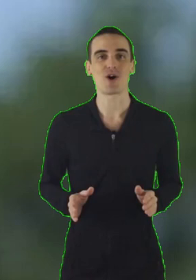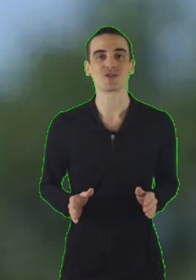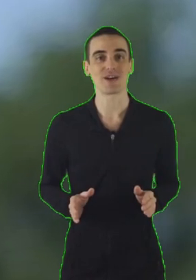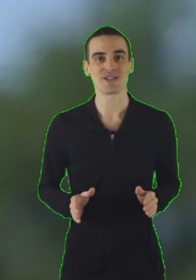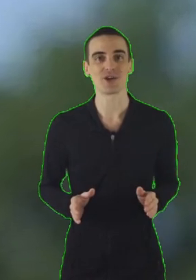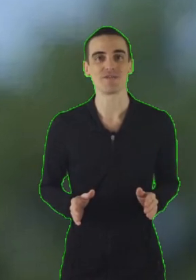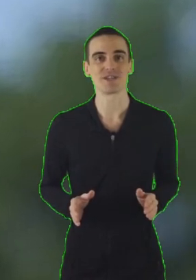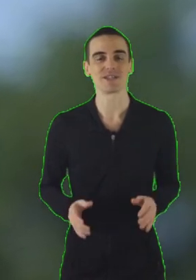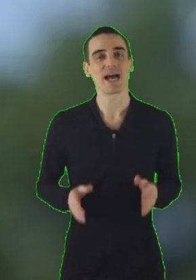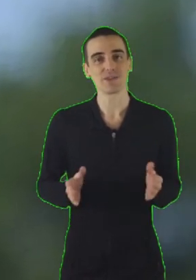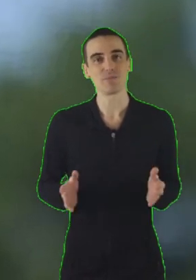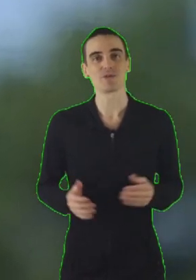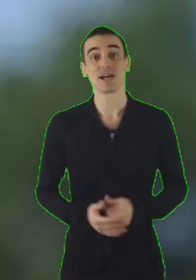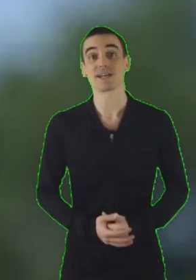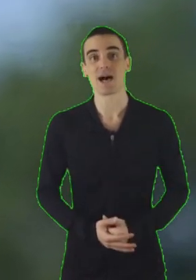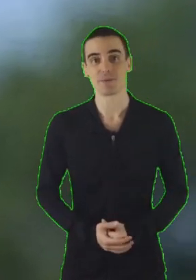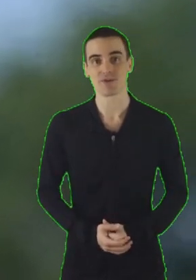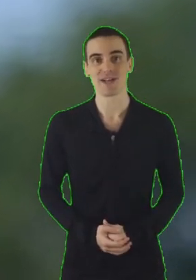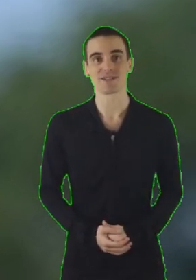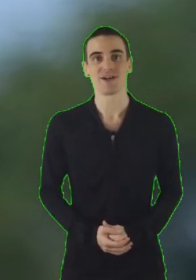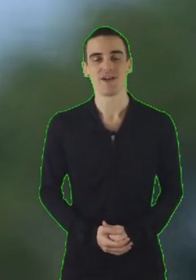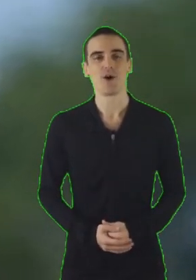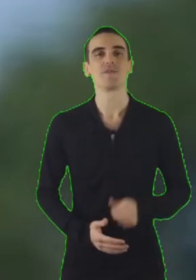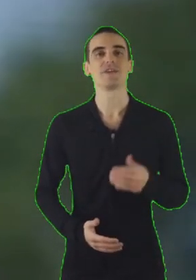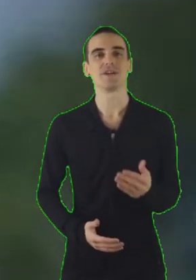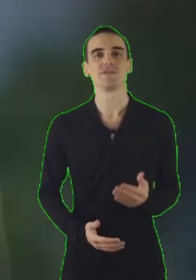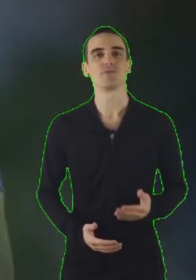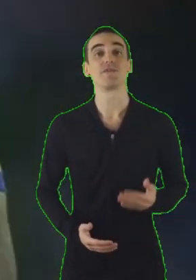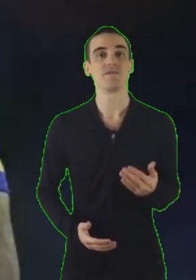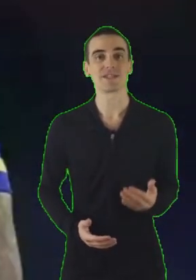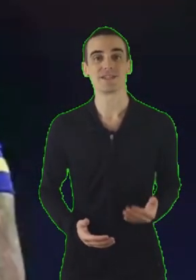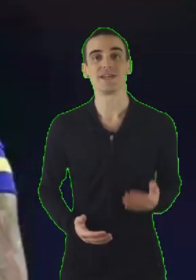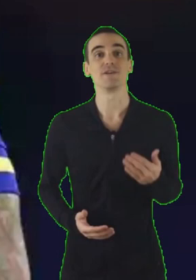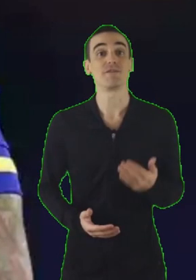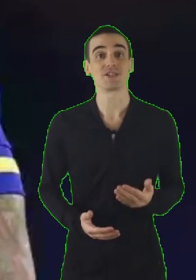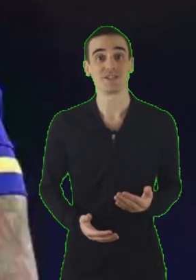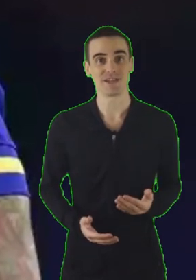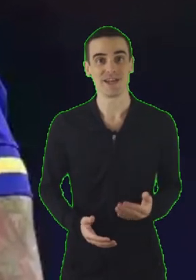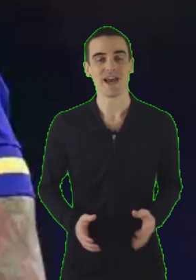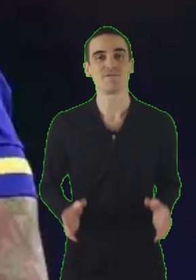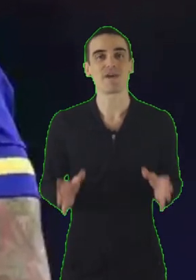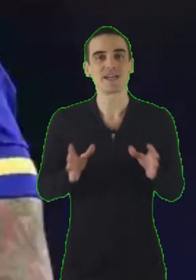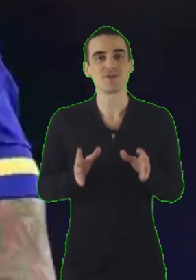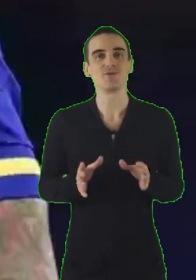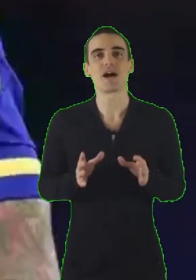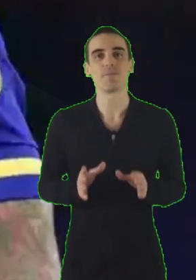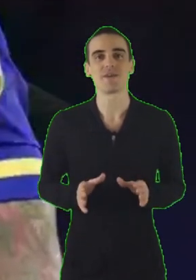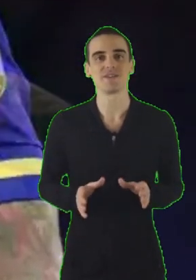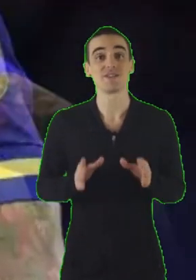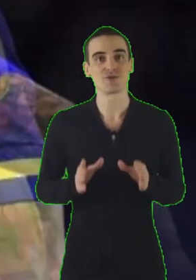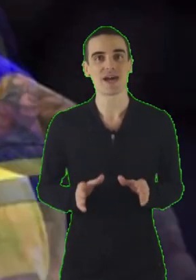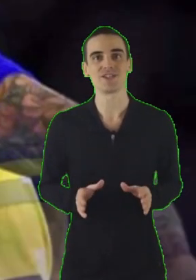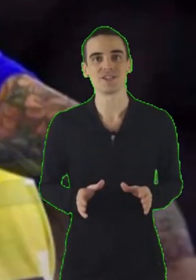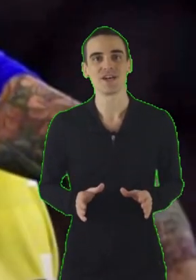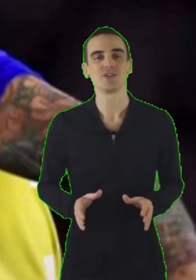confirmou que o Cruzeiro vem negociando há algum tempo com o jogador. No entanto, o agente deixou claro que, até o momento, o Cabuloso não fechou